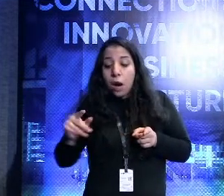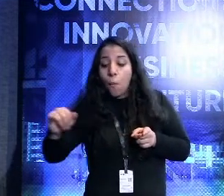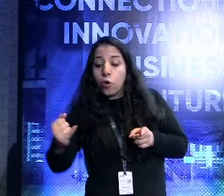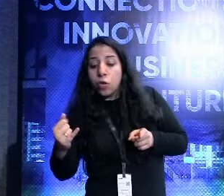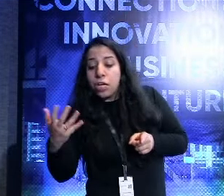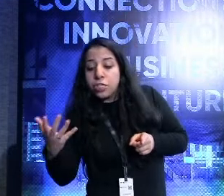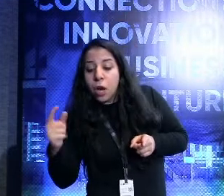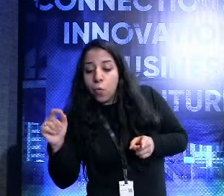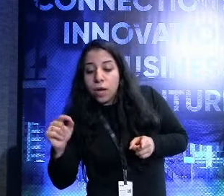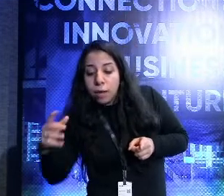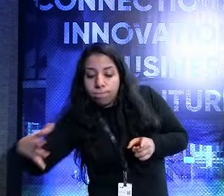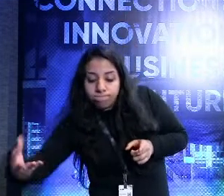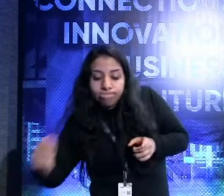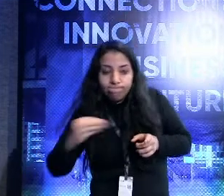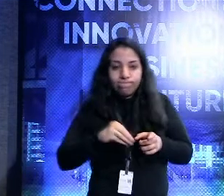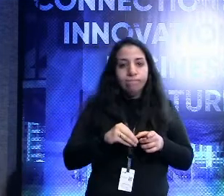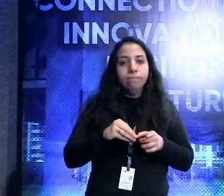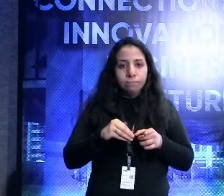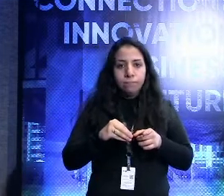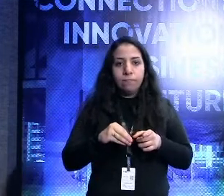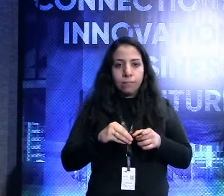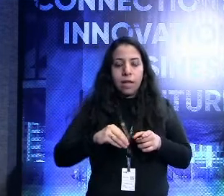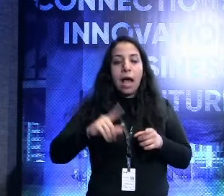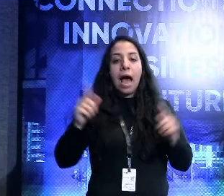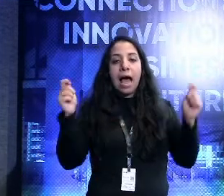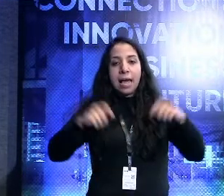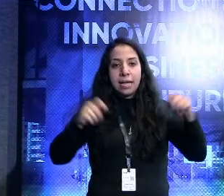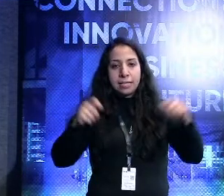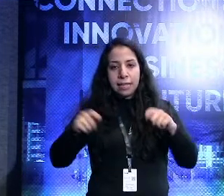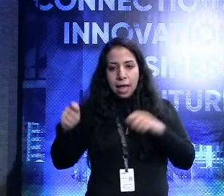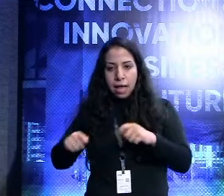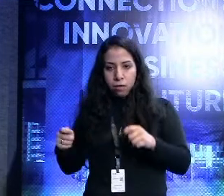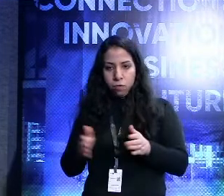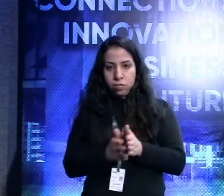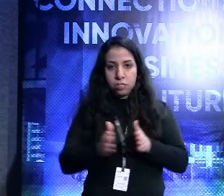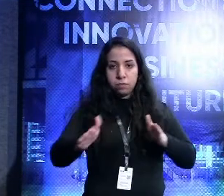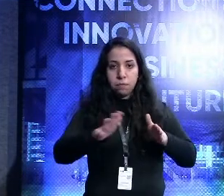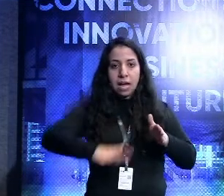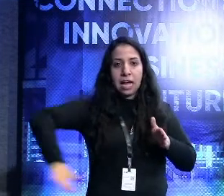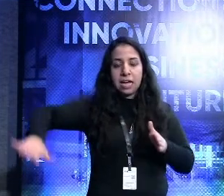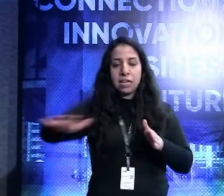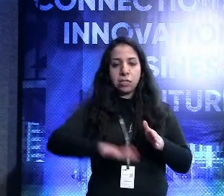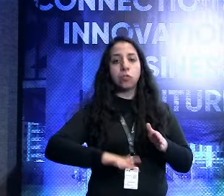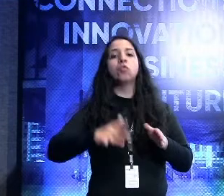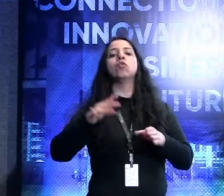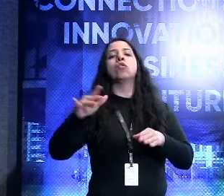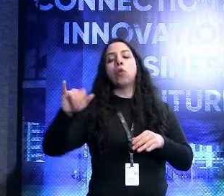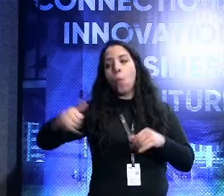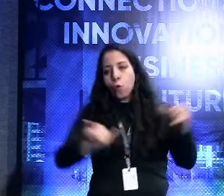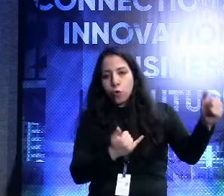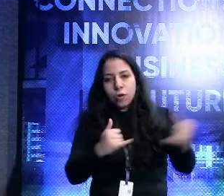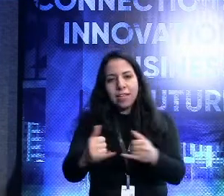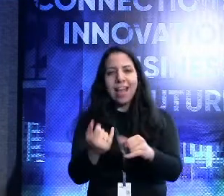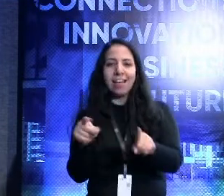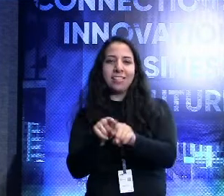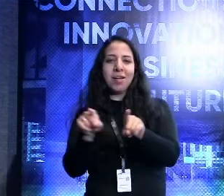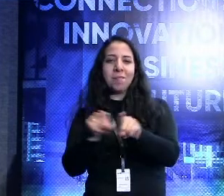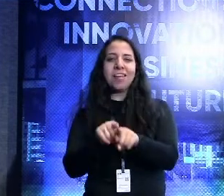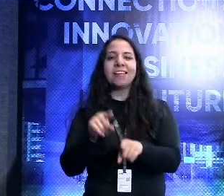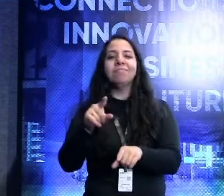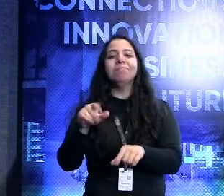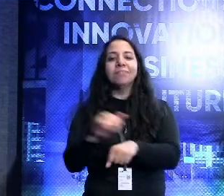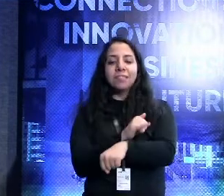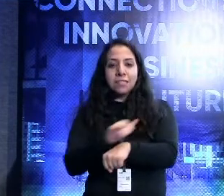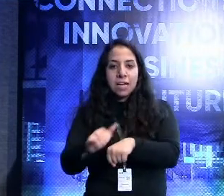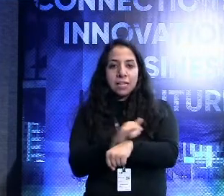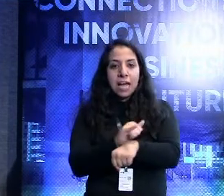aí que a gente consegue, no final do S-Gênesis, ter um espaço longo de oportunidades estratégicas para a gente olhar para todo mundo na